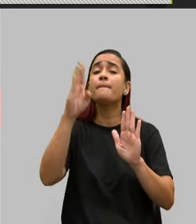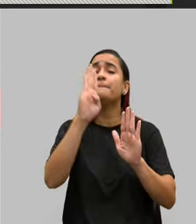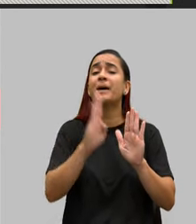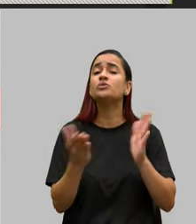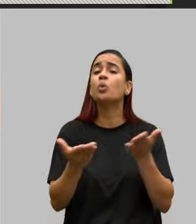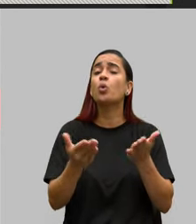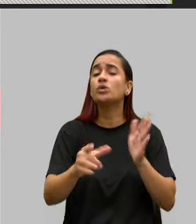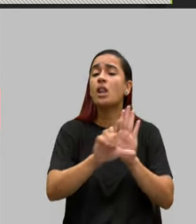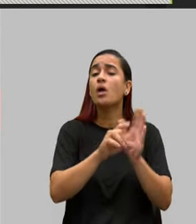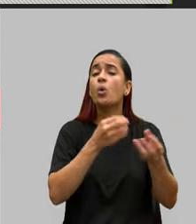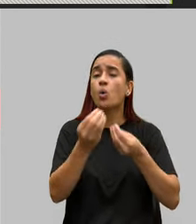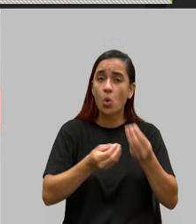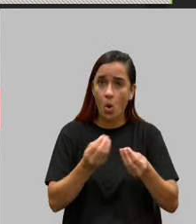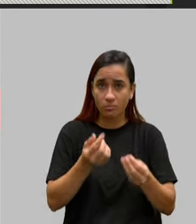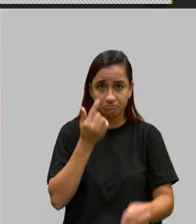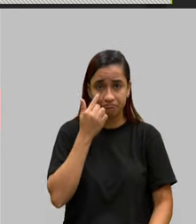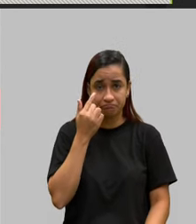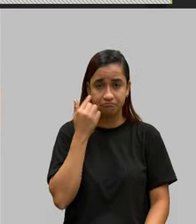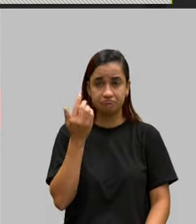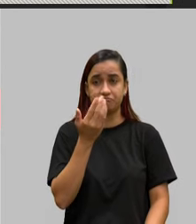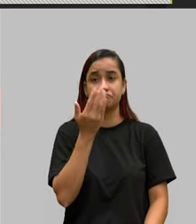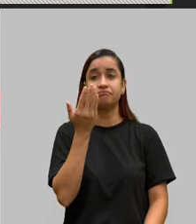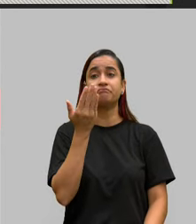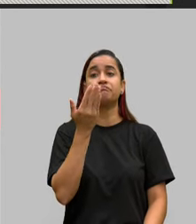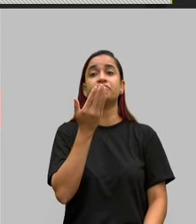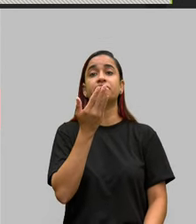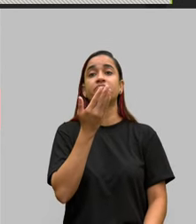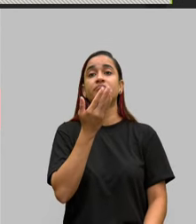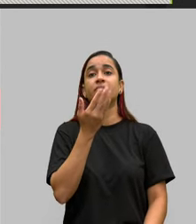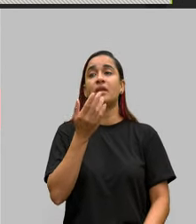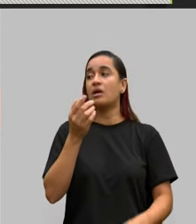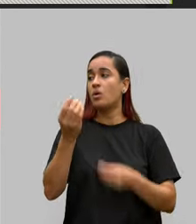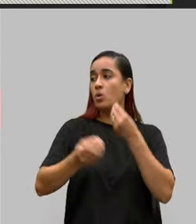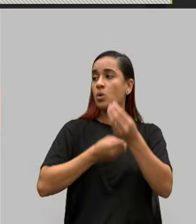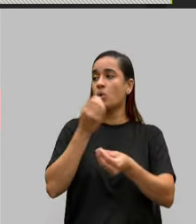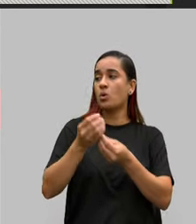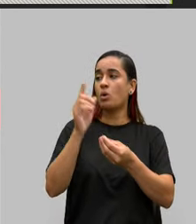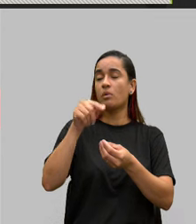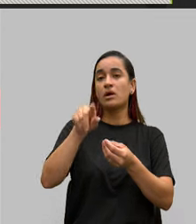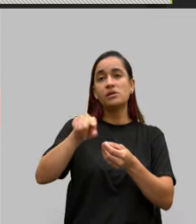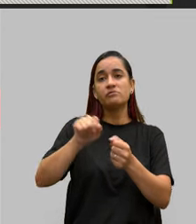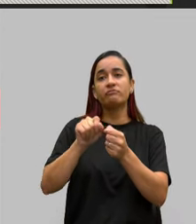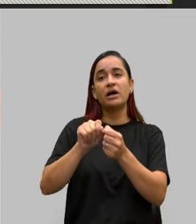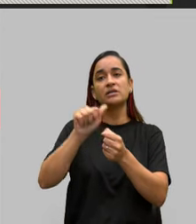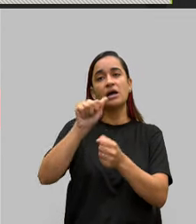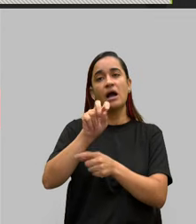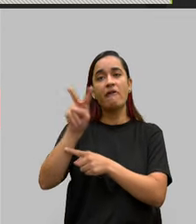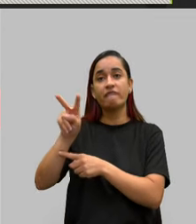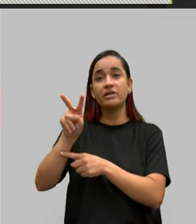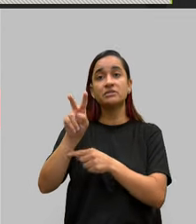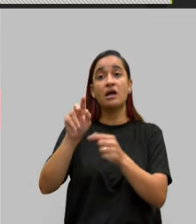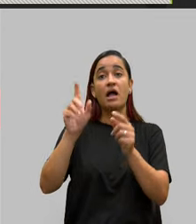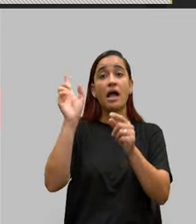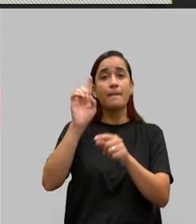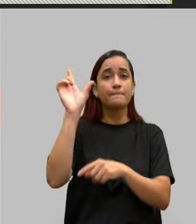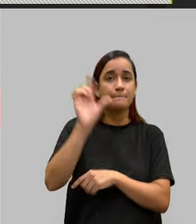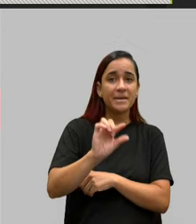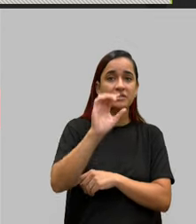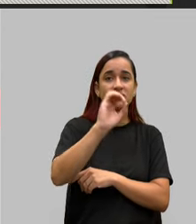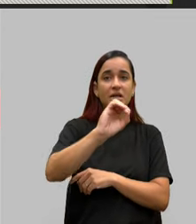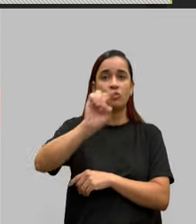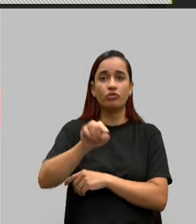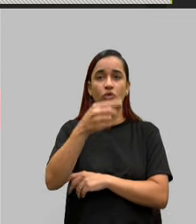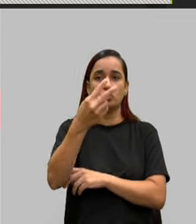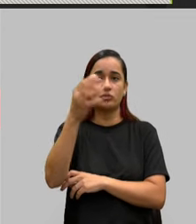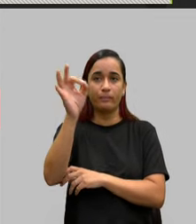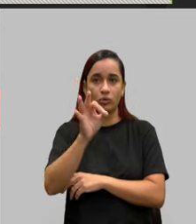é um slide que eu tirei da própria apresentação da Anvisa produtos de cannabis que possuem menos do que 02 de thc a